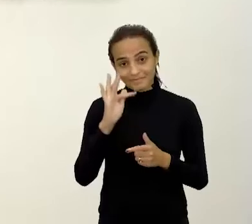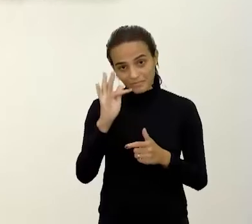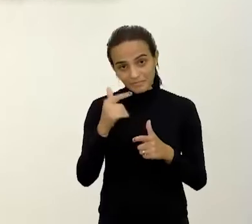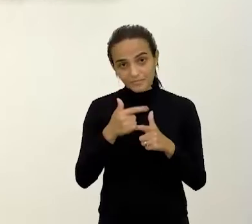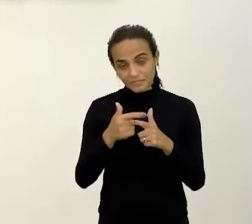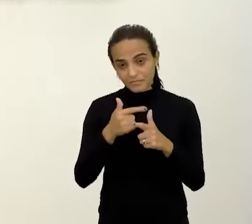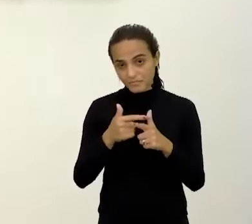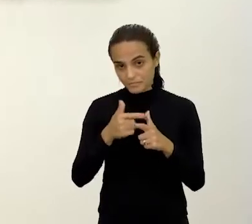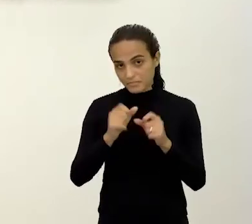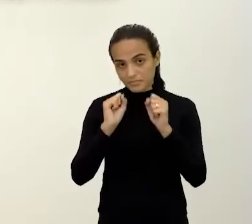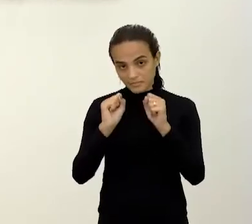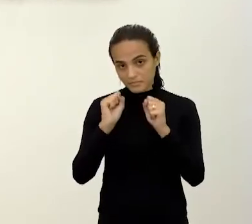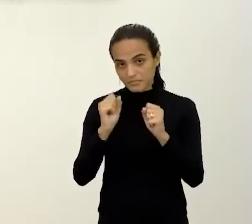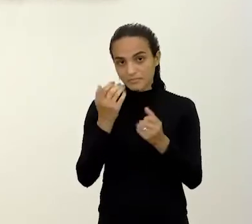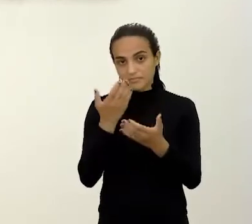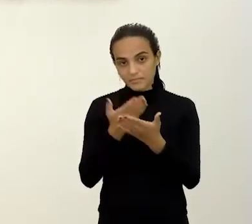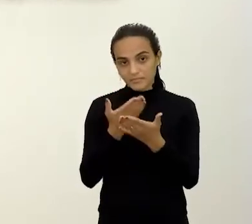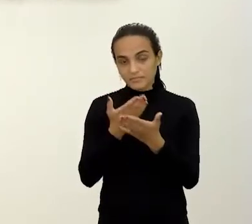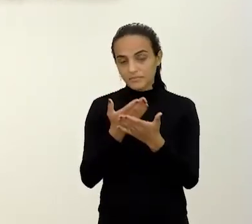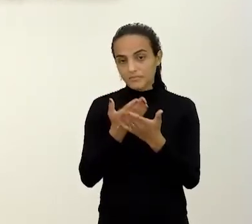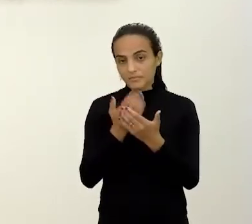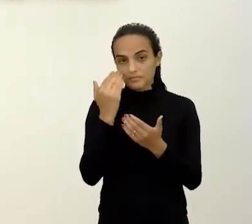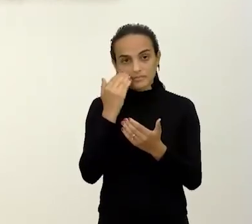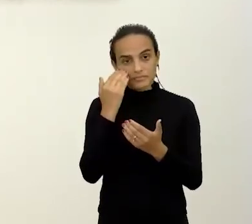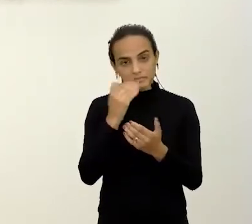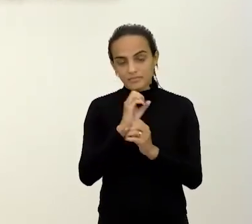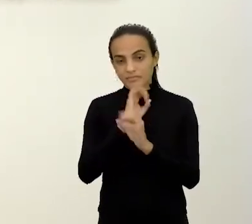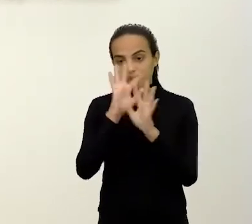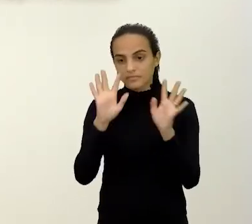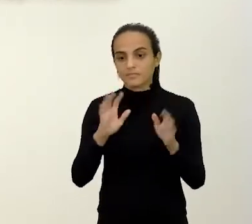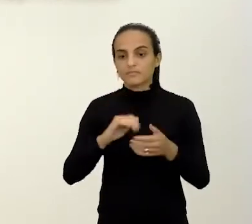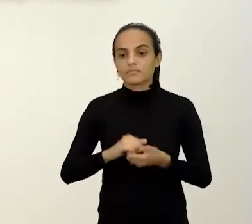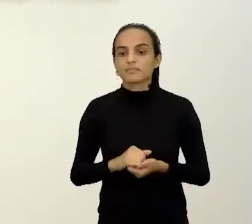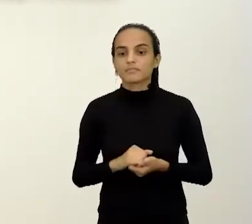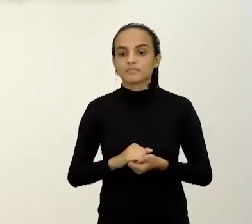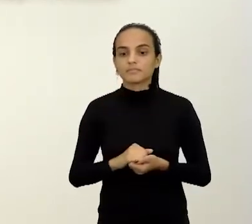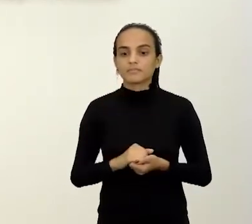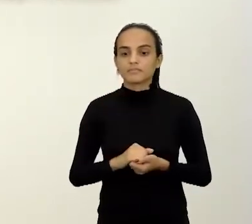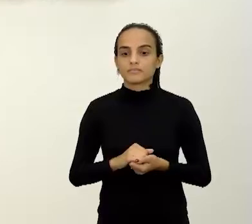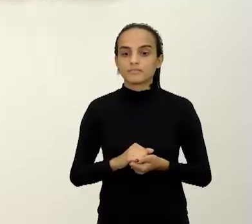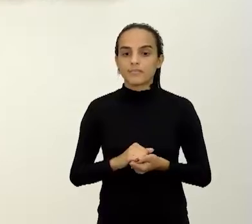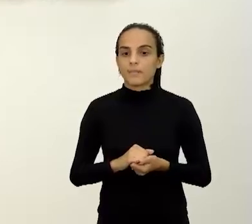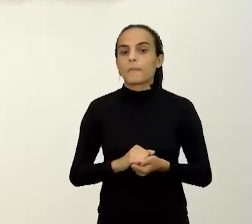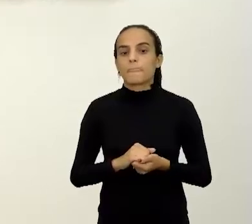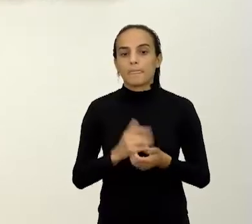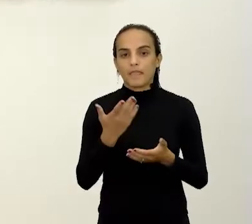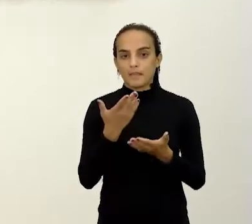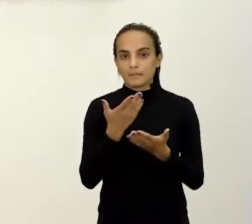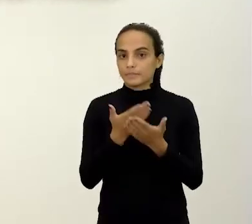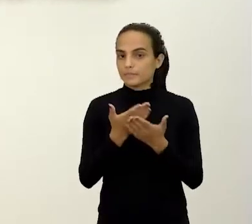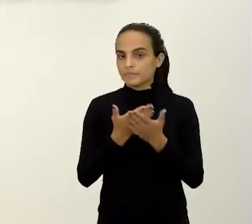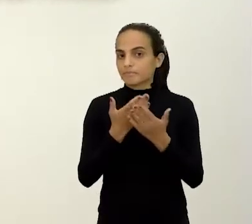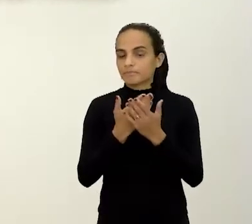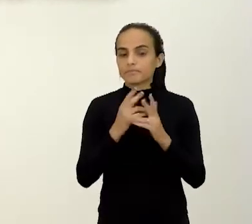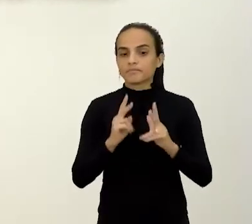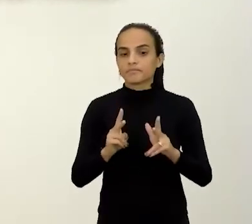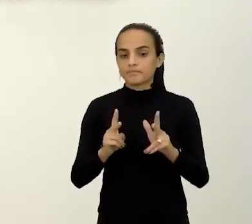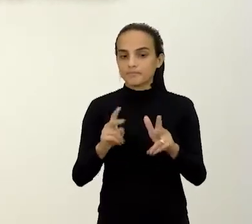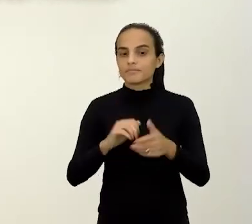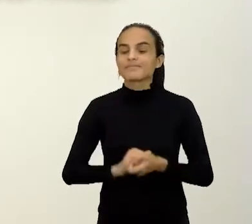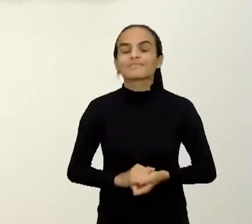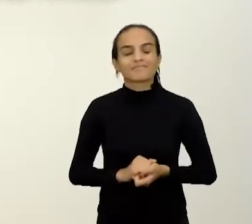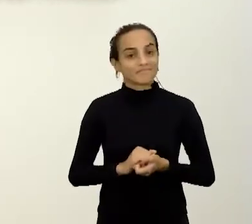entender o resto das aulas. Então, é interessante, se tiver dúvidas, perguntar para o professor de vocês. E a nossa aula é uma continuação. E para